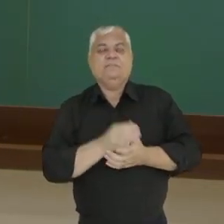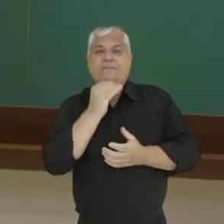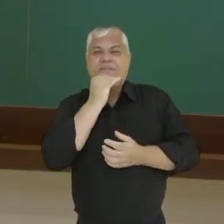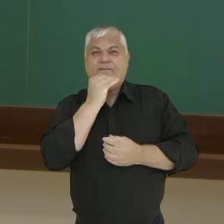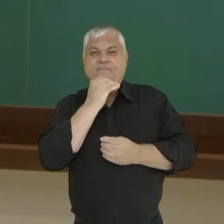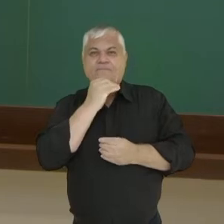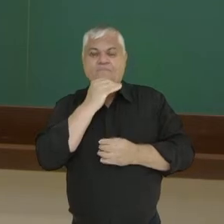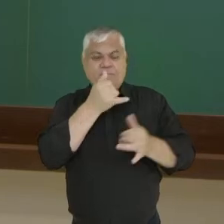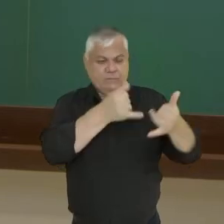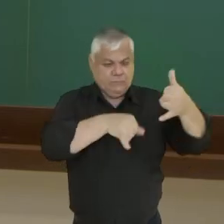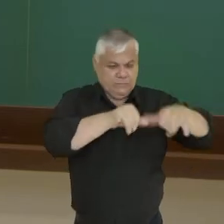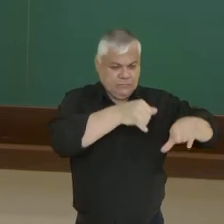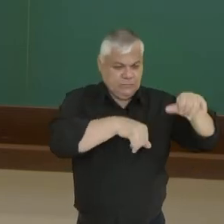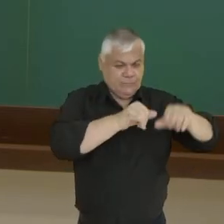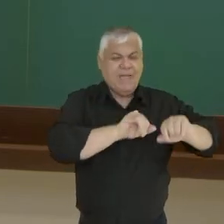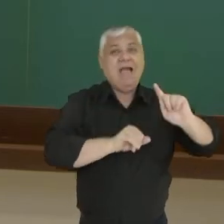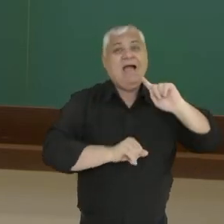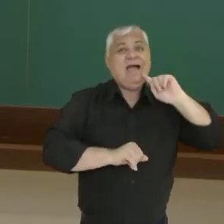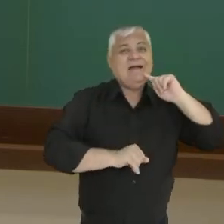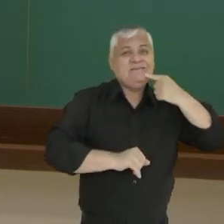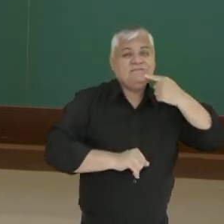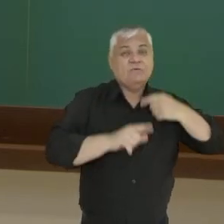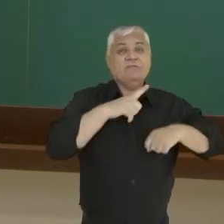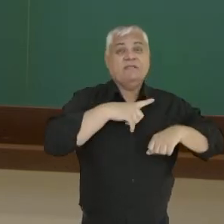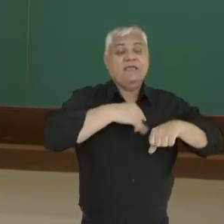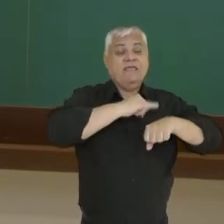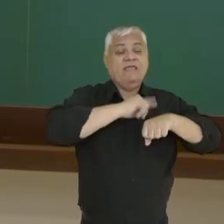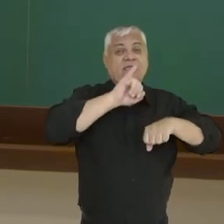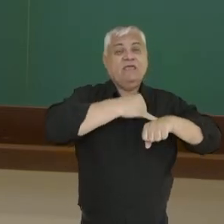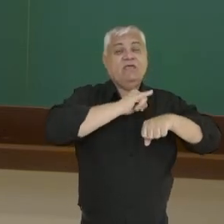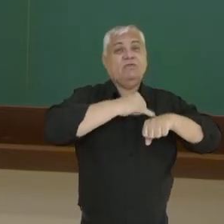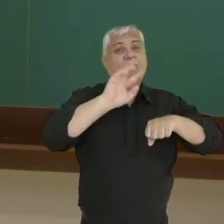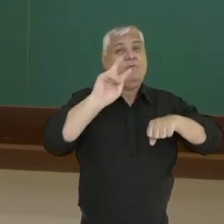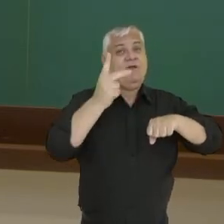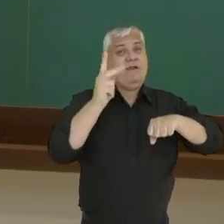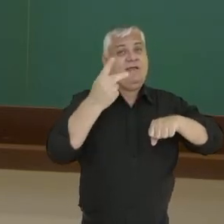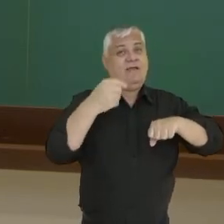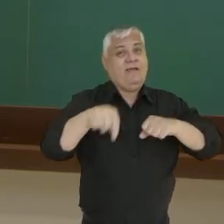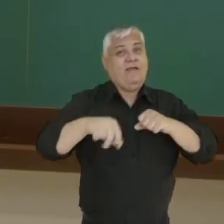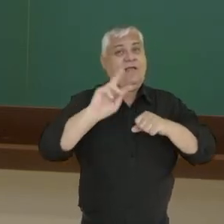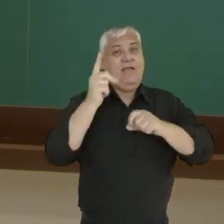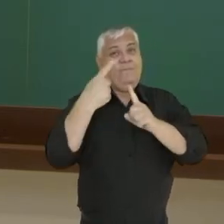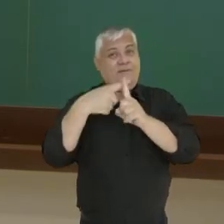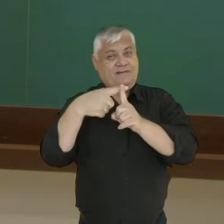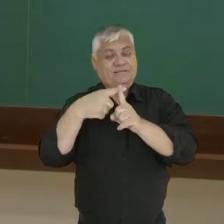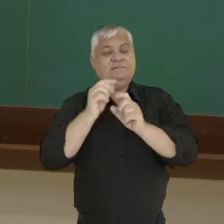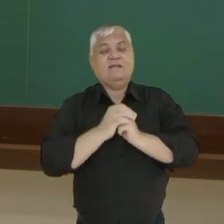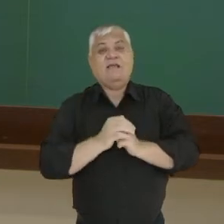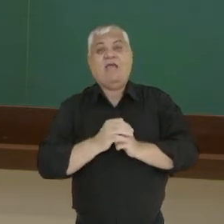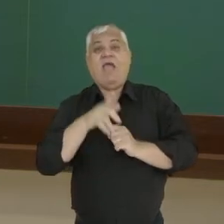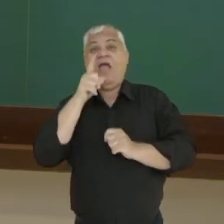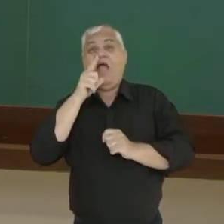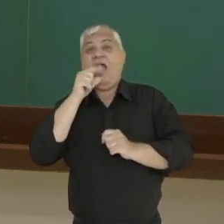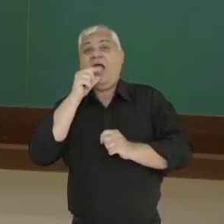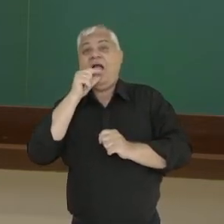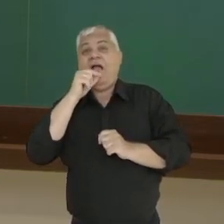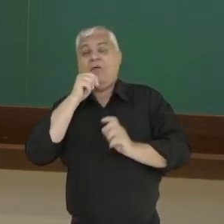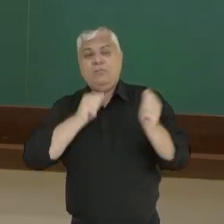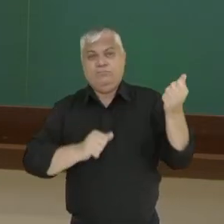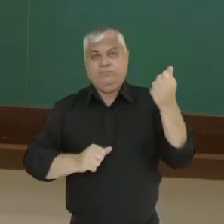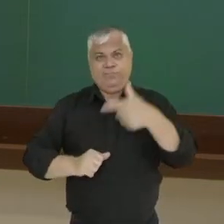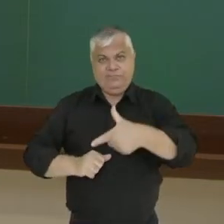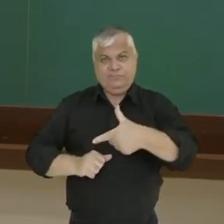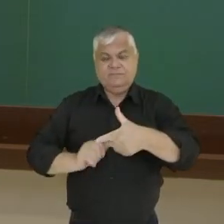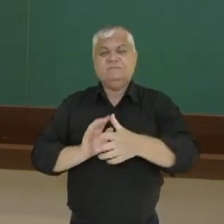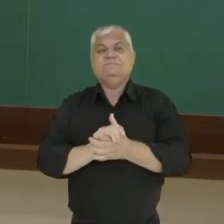ácida tem uma alta concentração de íons de hidrogênio H+, maior do que a da água pura. Soluções